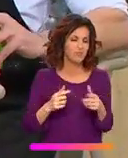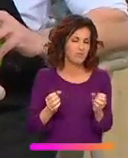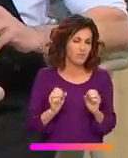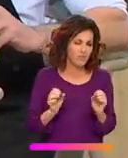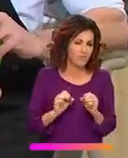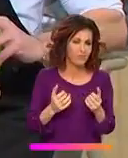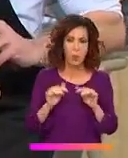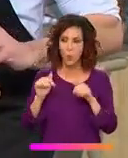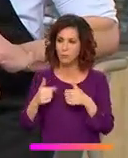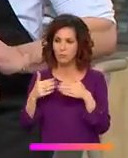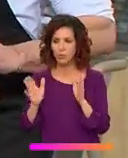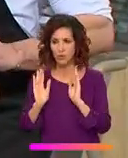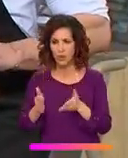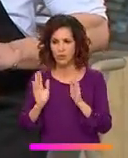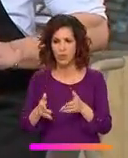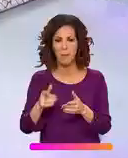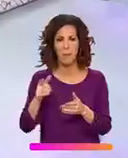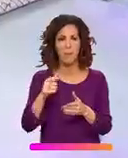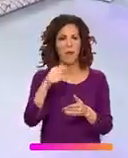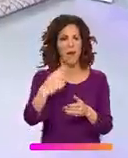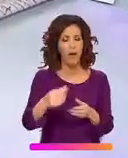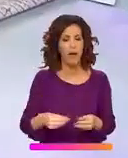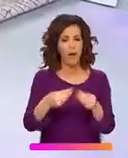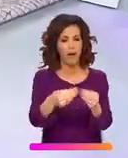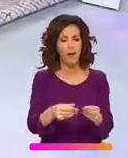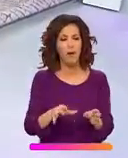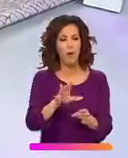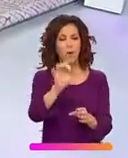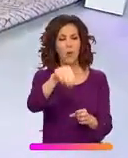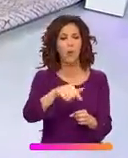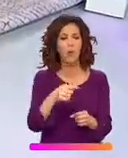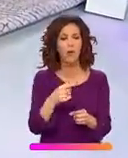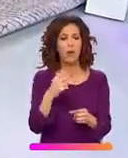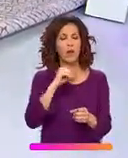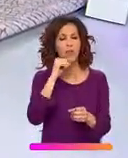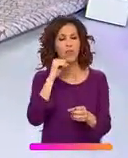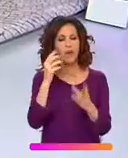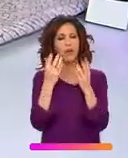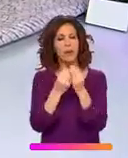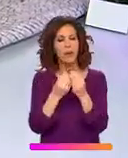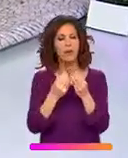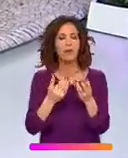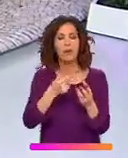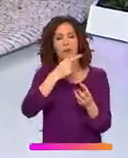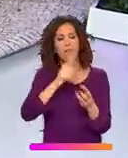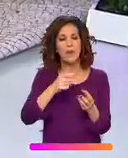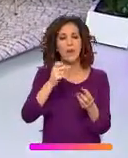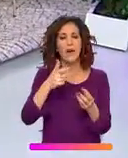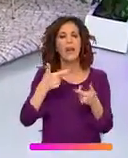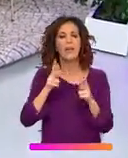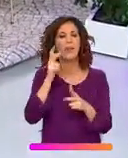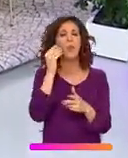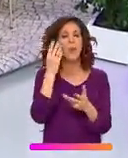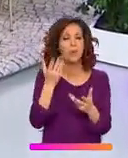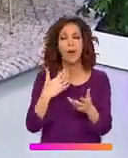aqui à nossa, já pode ir lá à sua de Campo de Ouro. Tem aqui, Fátima. Muito obrigada. Olha lá, Fátima, com quem é que costumava ir à esplanada? Com as amigas, fazíamos